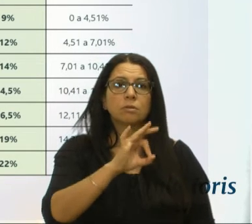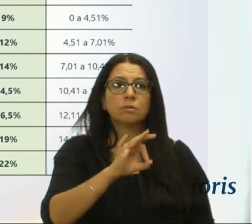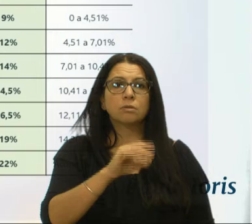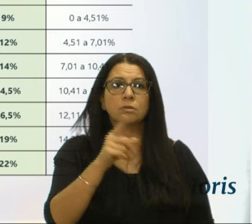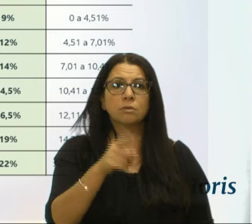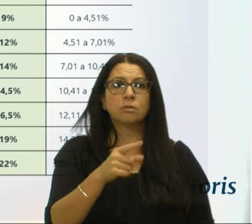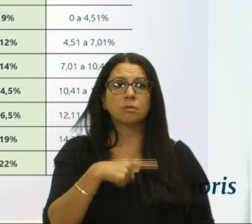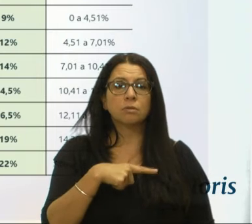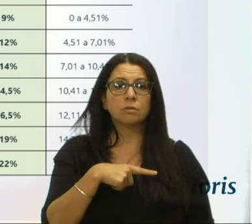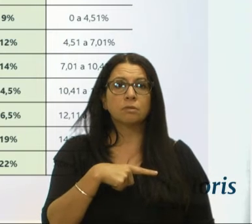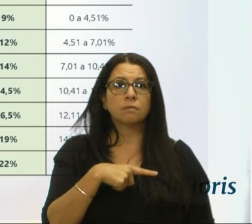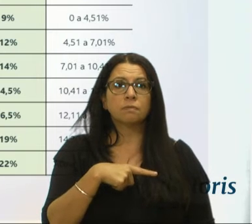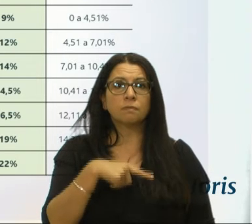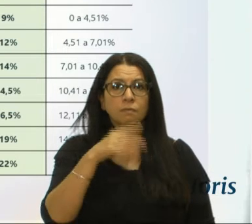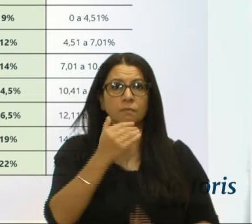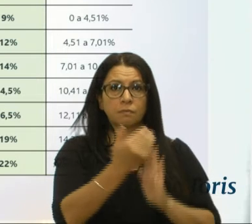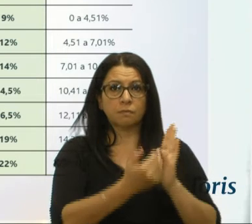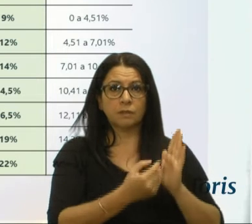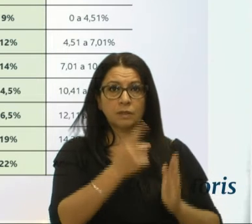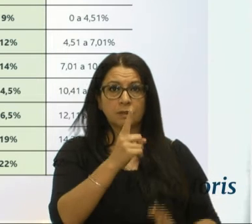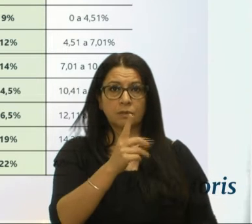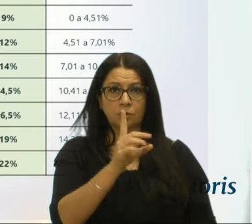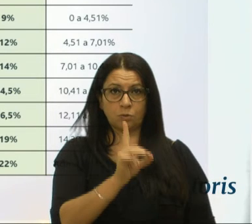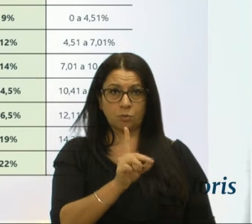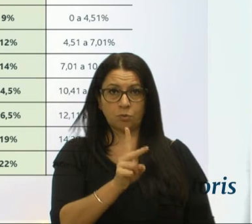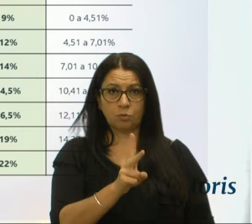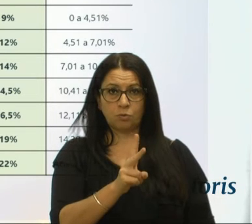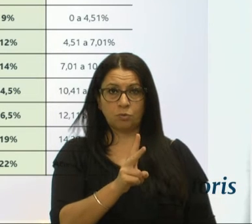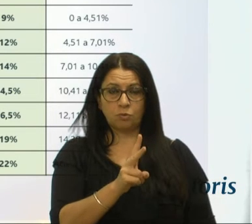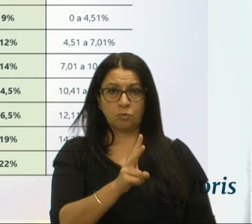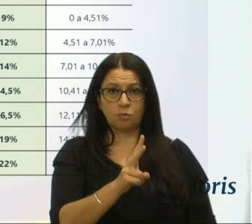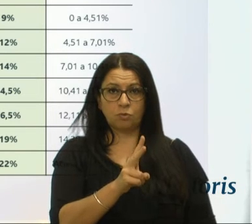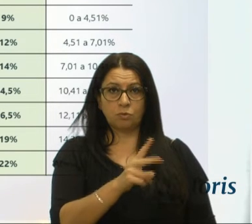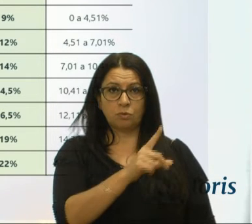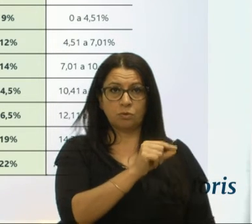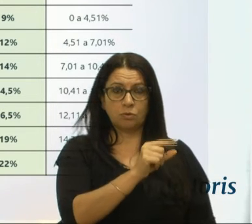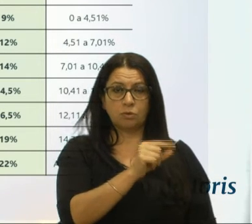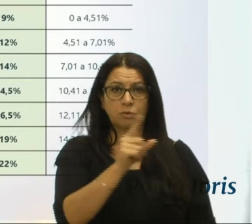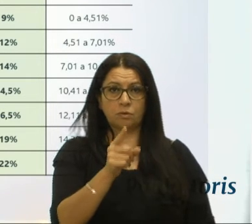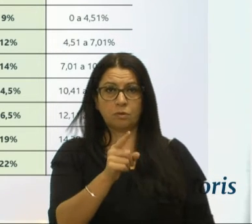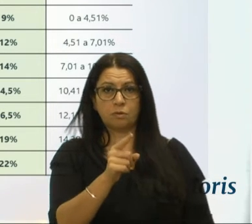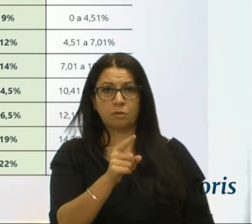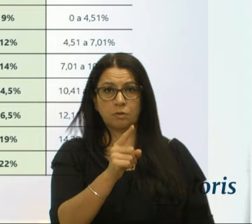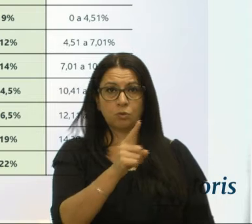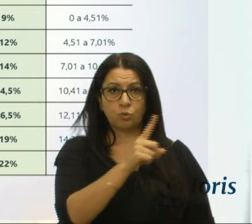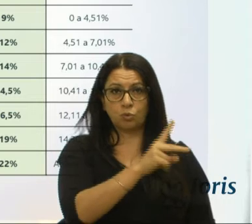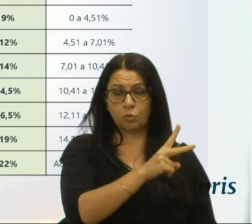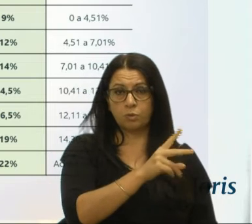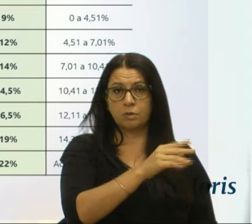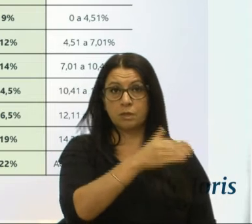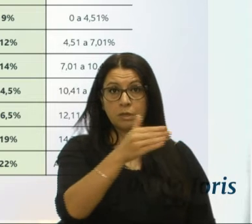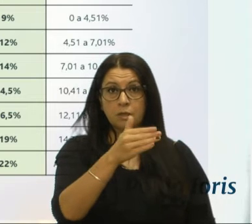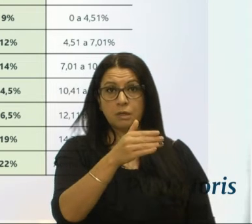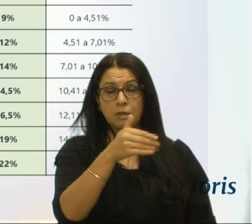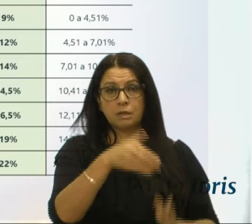vai descontar de 12, na primeira faixa de 10 a 20, de 12 até